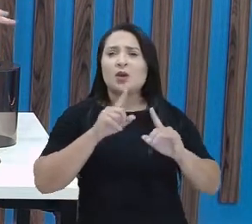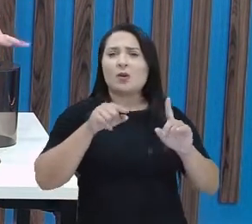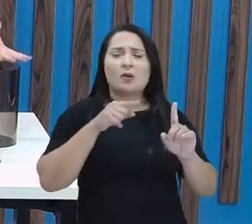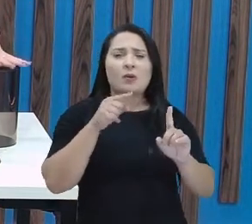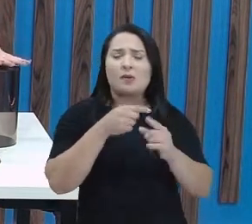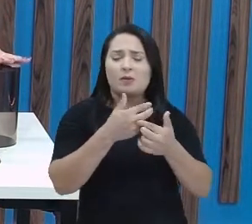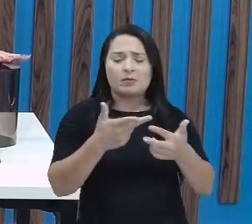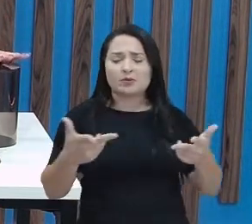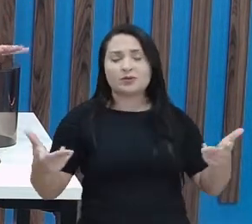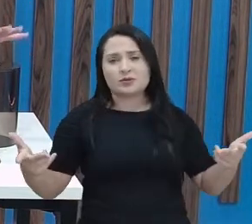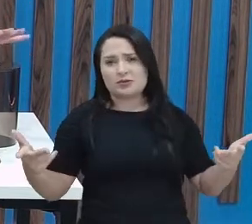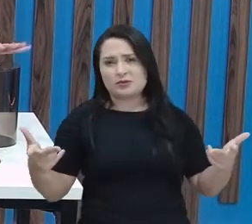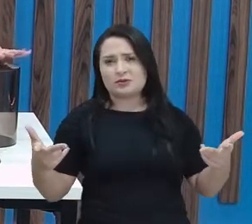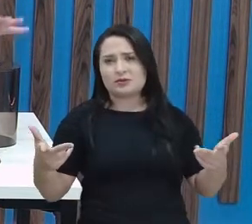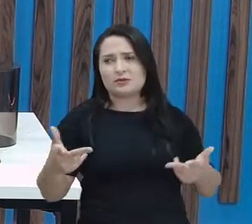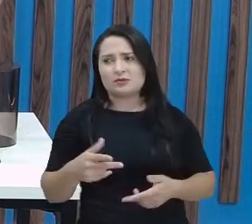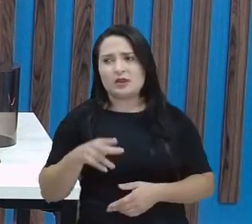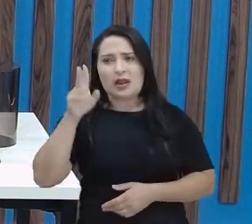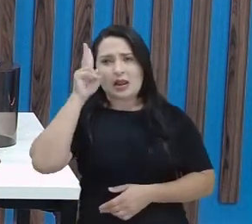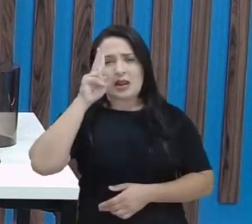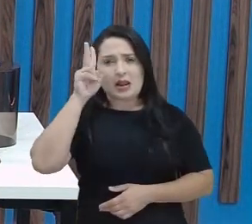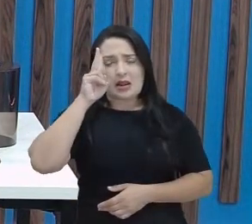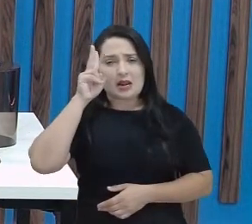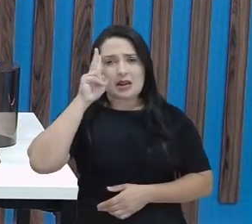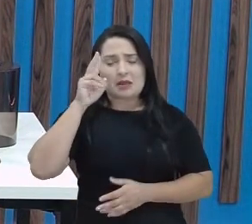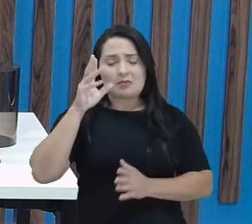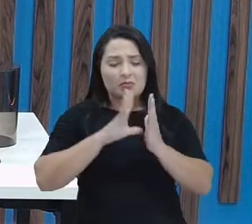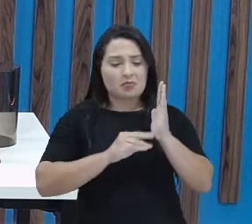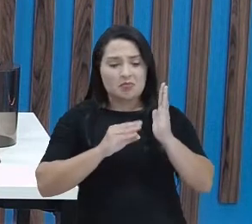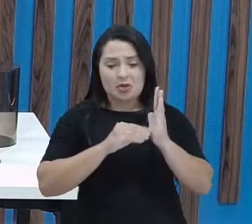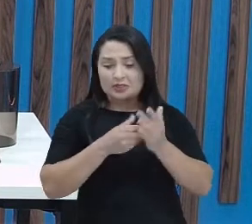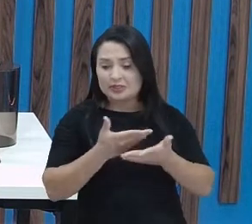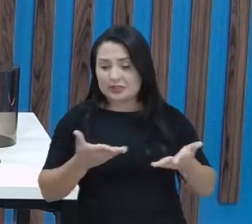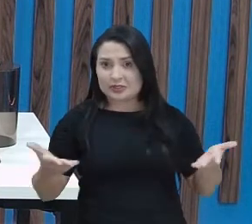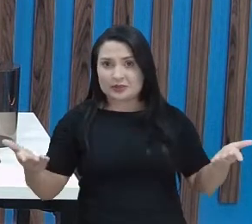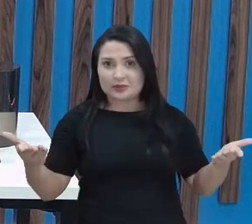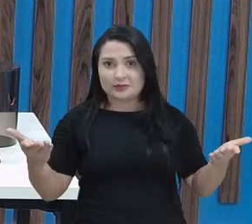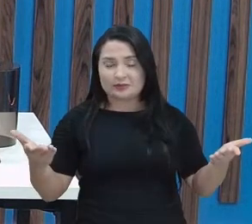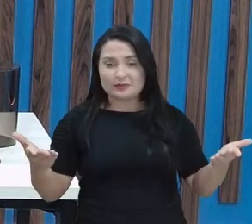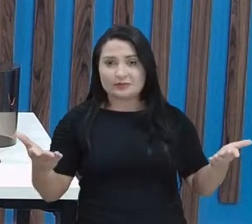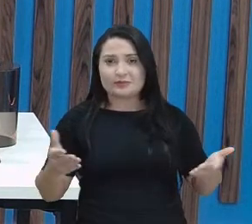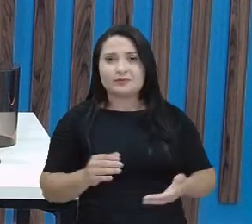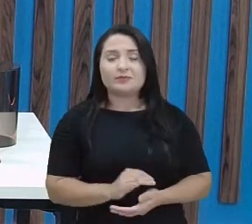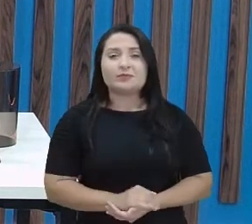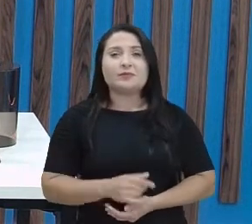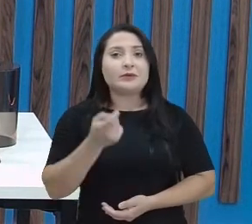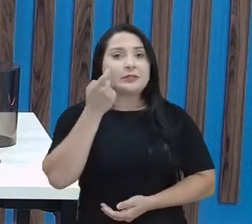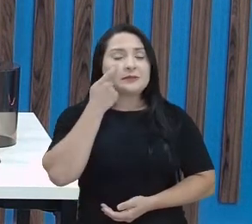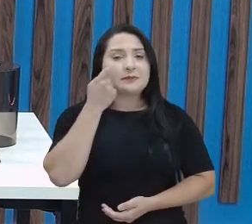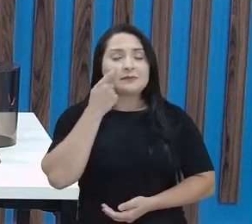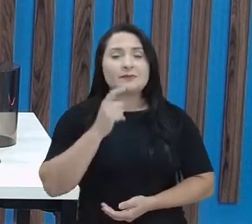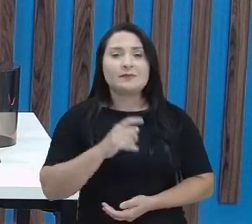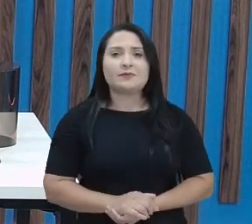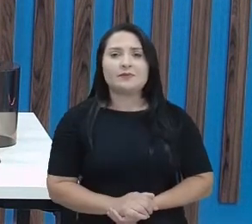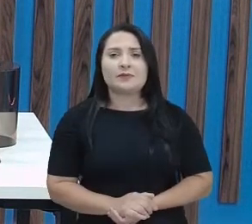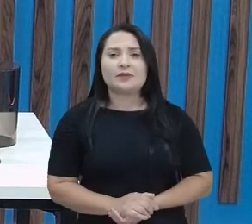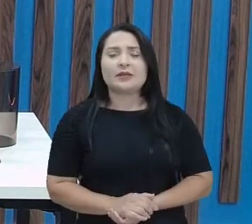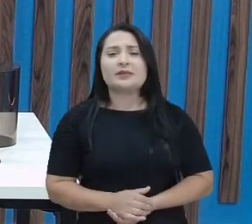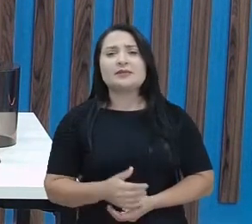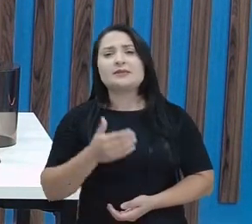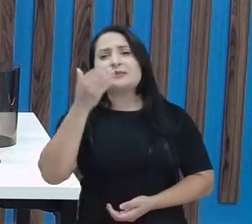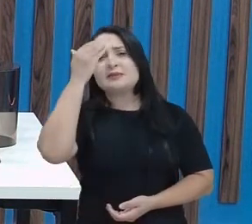que lembrem o formato dessas figuras? Preste atenção, tá? Eu vou querer que